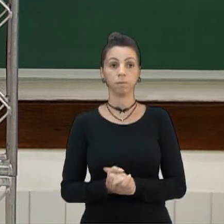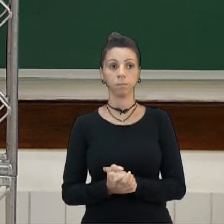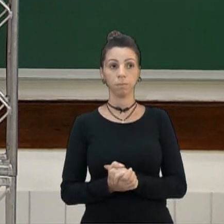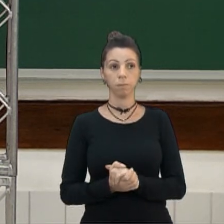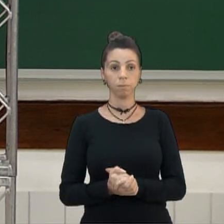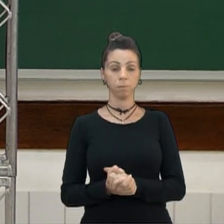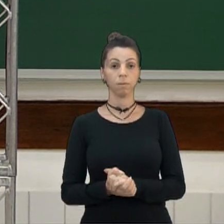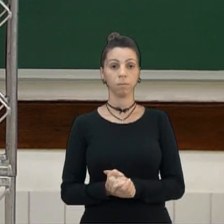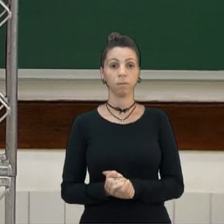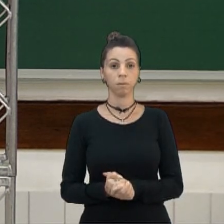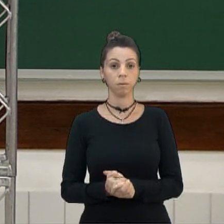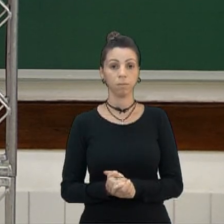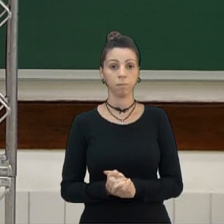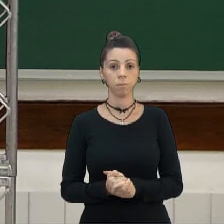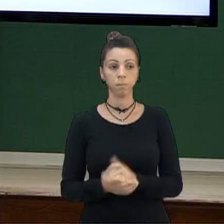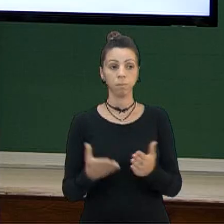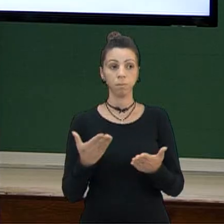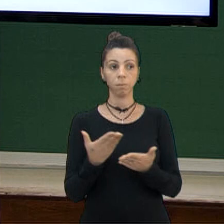Na aula de hoje,